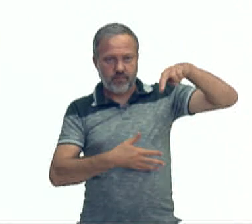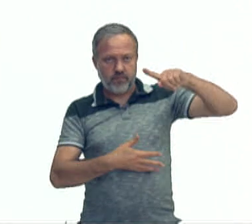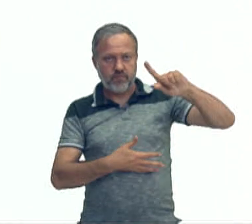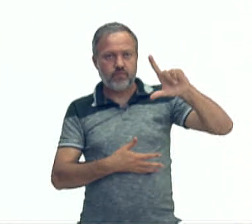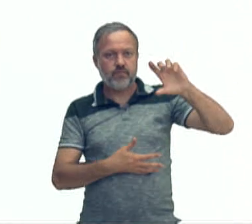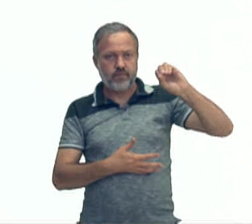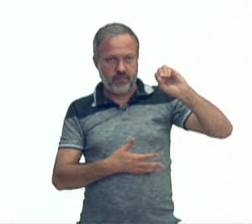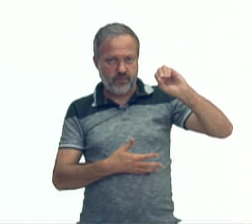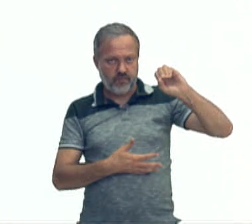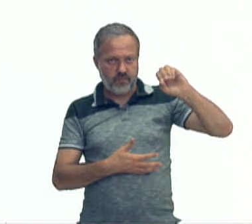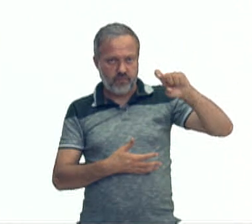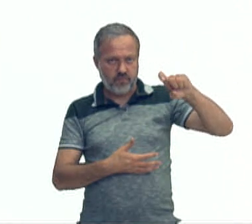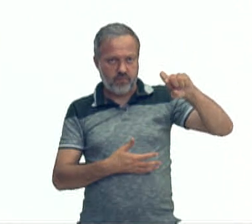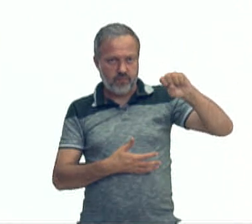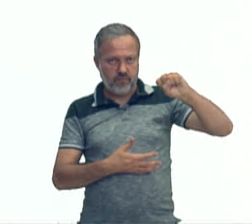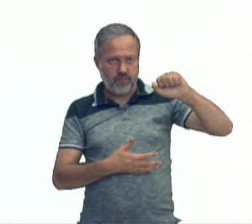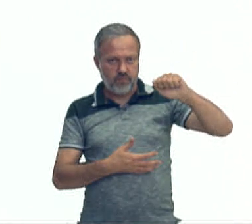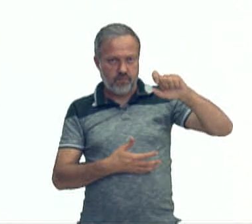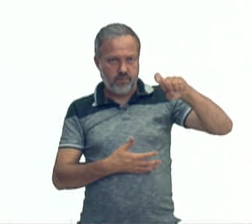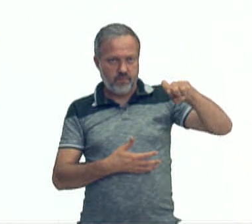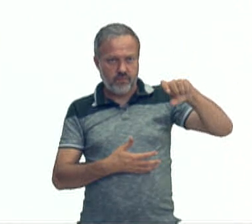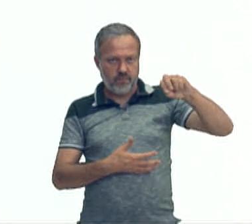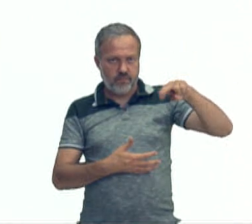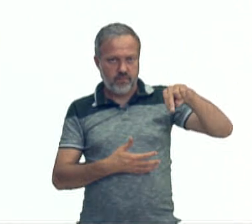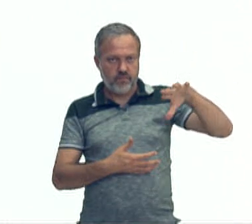pelos franceses e espanhóis.